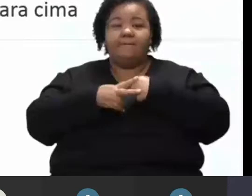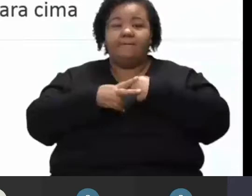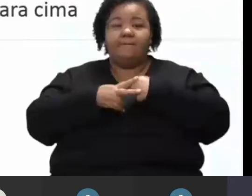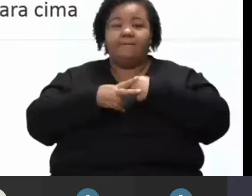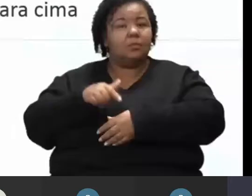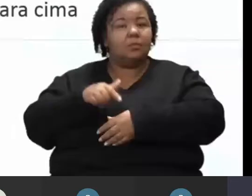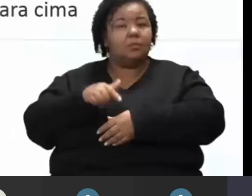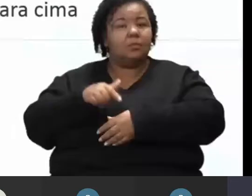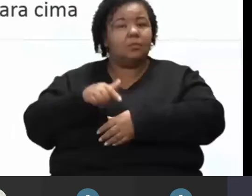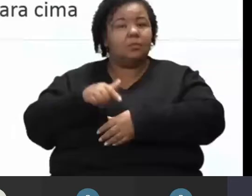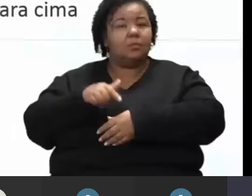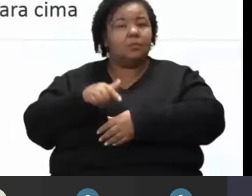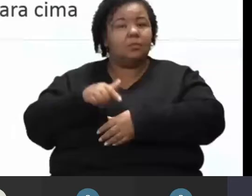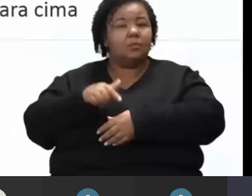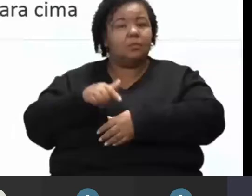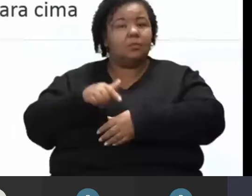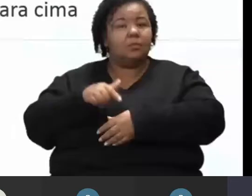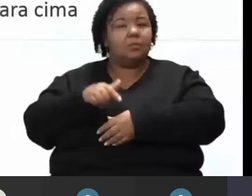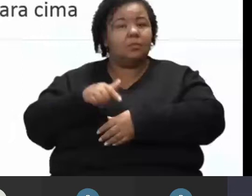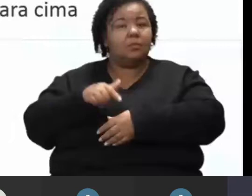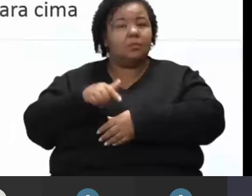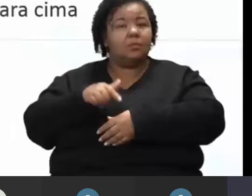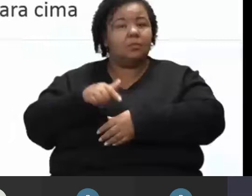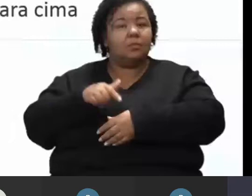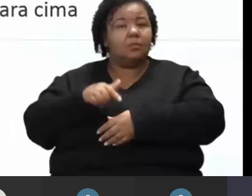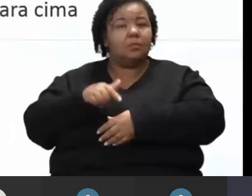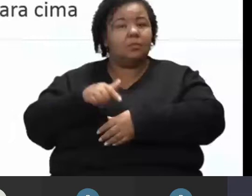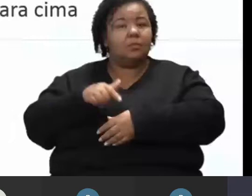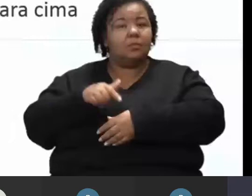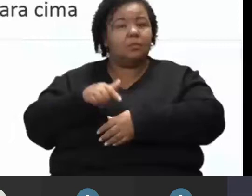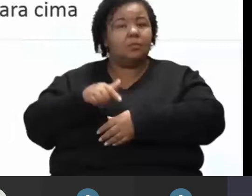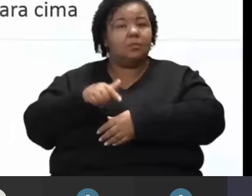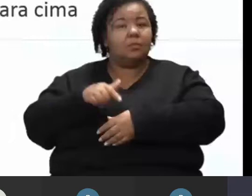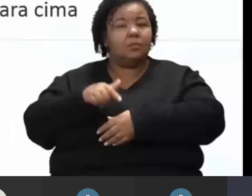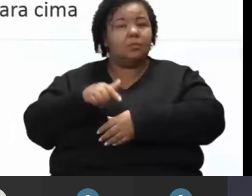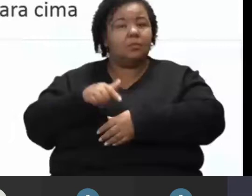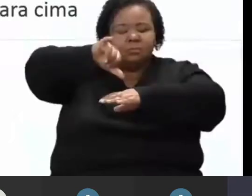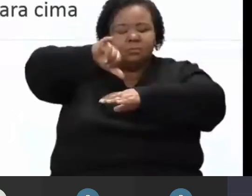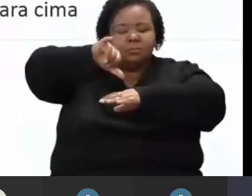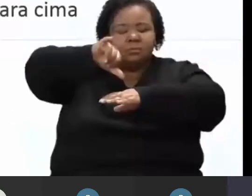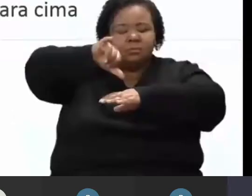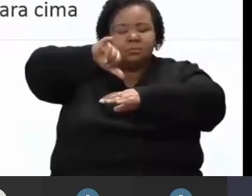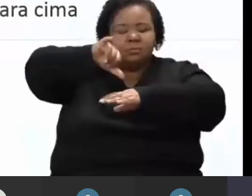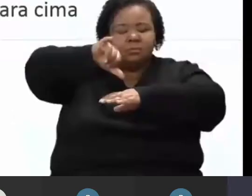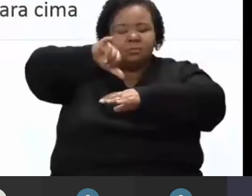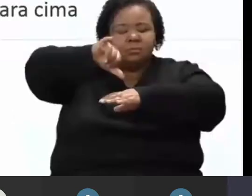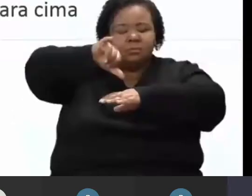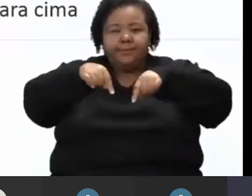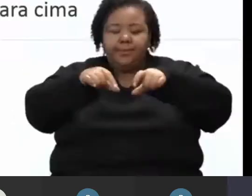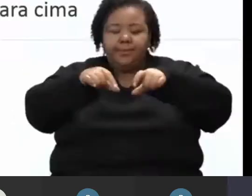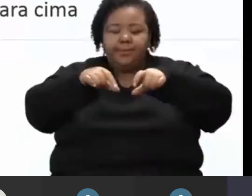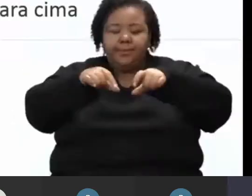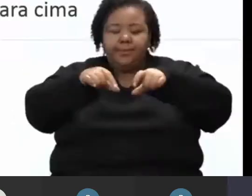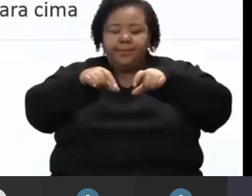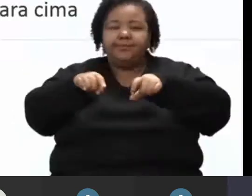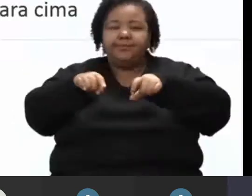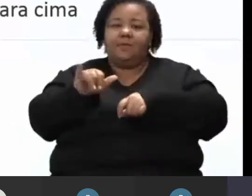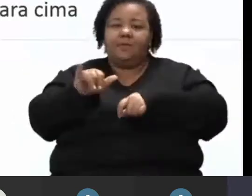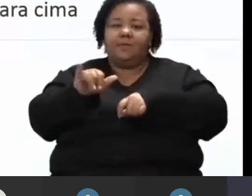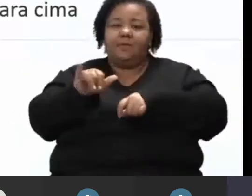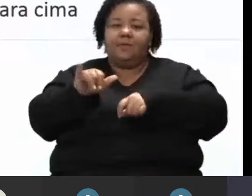água. Agora, você que vai distribuir esse meio na placa de Petri. E aí, então, você vai